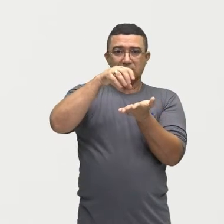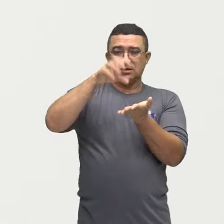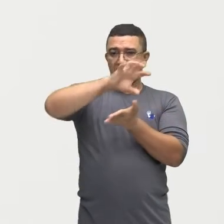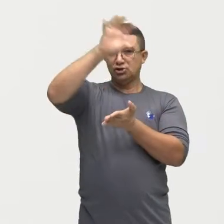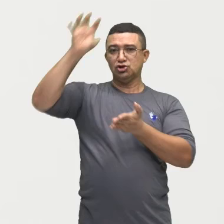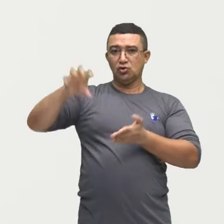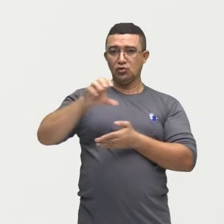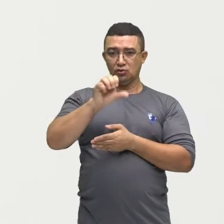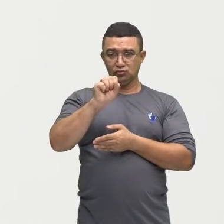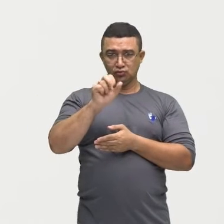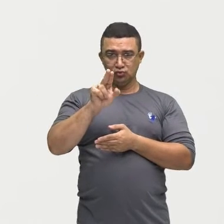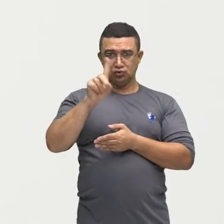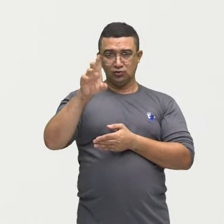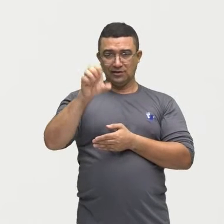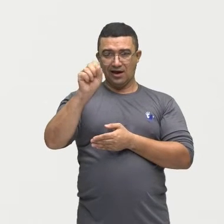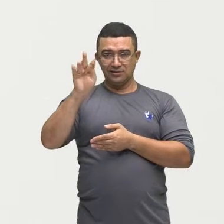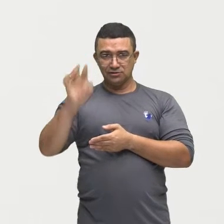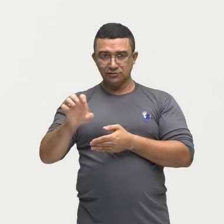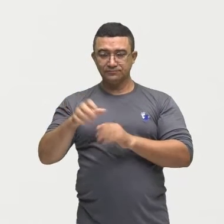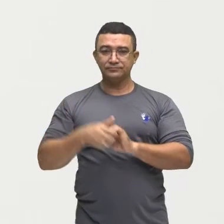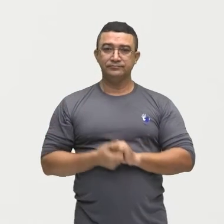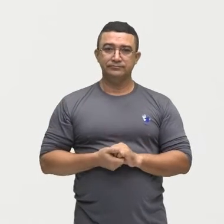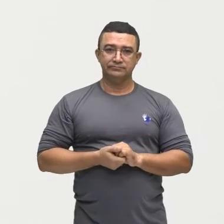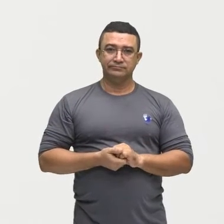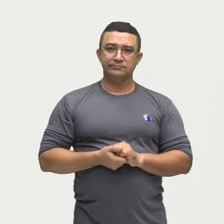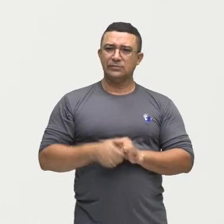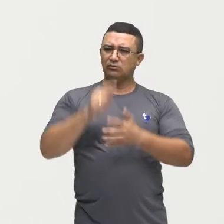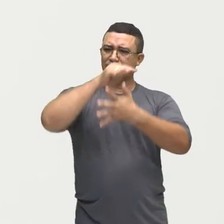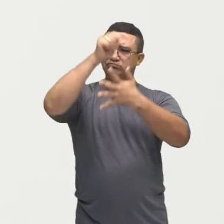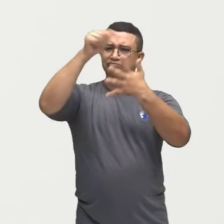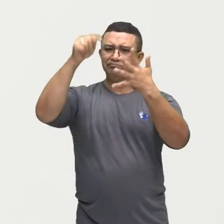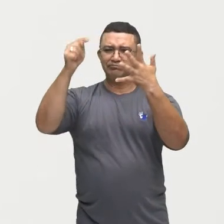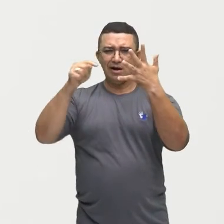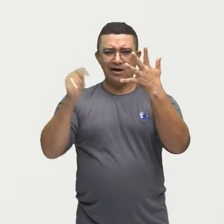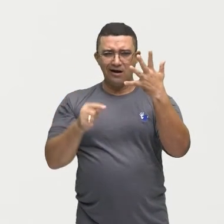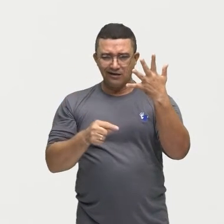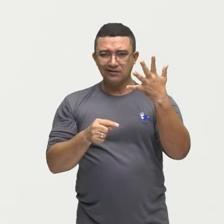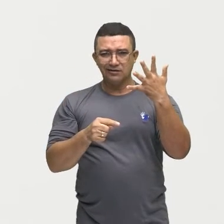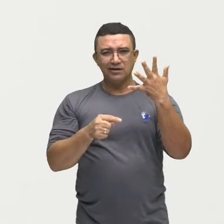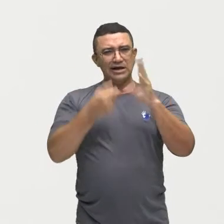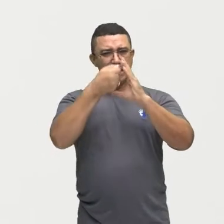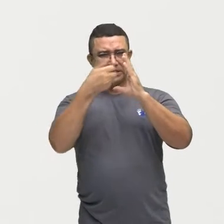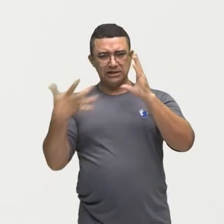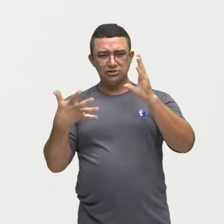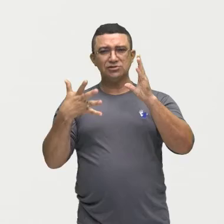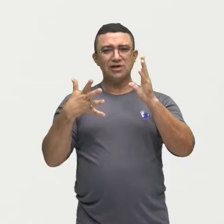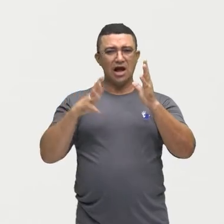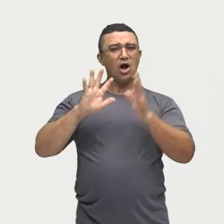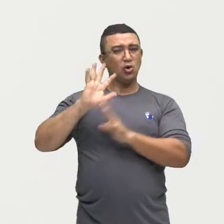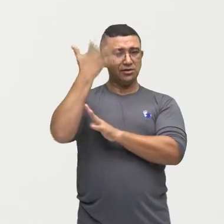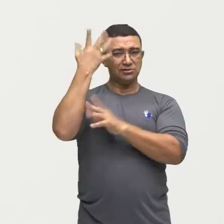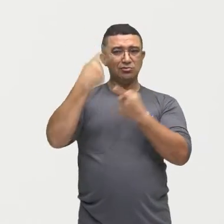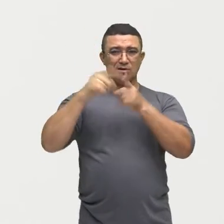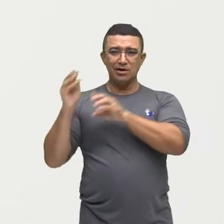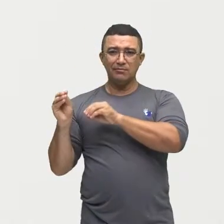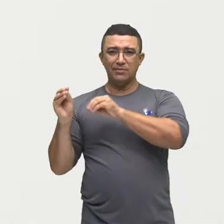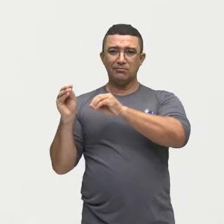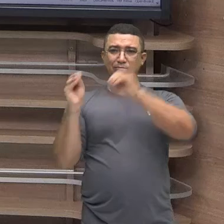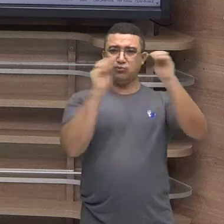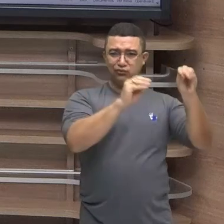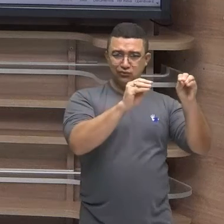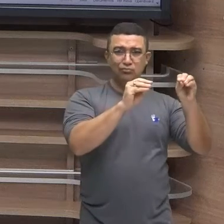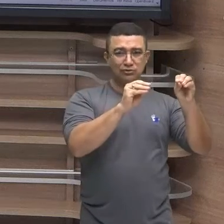sudeste, né, como a gente viu ali no mapinha, diversos pontos que vão ocorrer ali dos fluxos migratórios, as